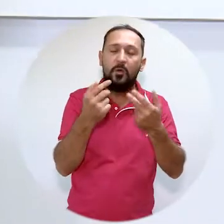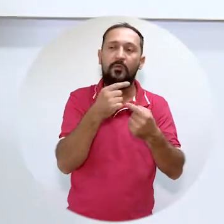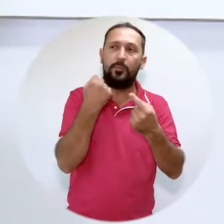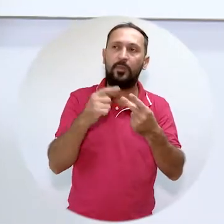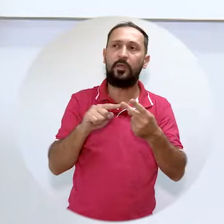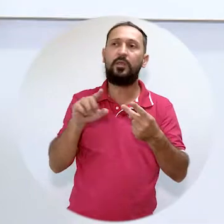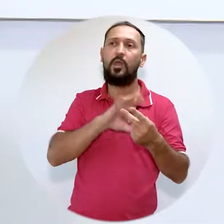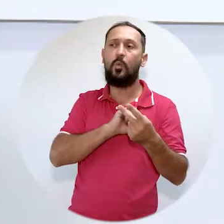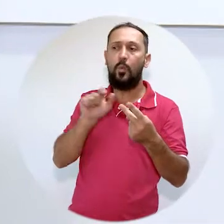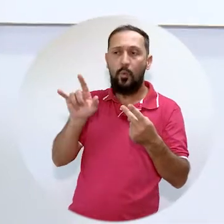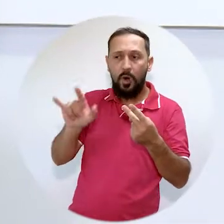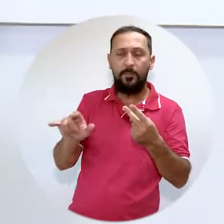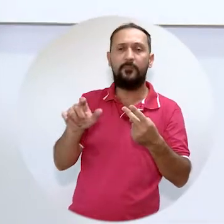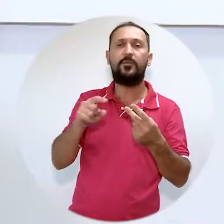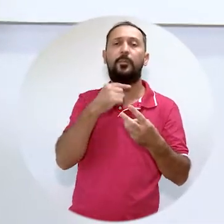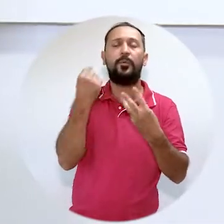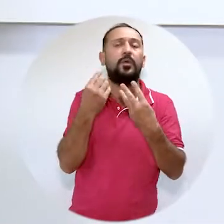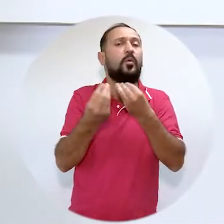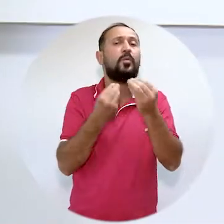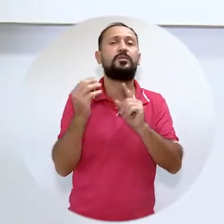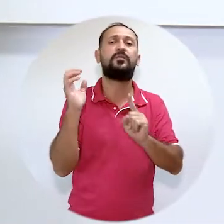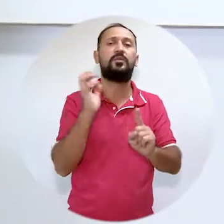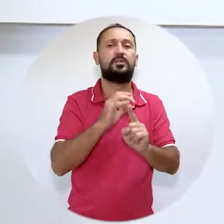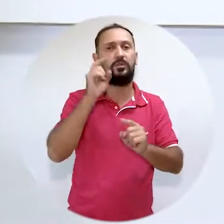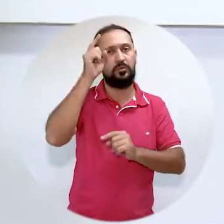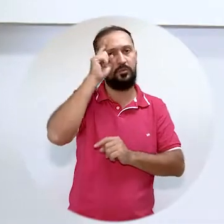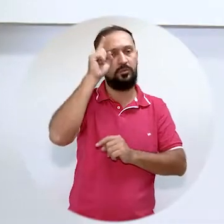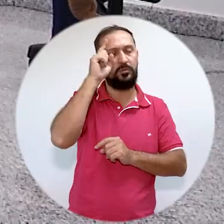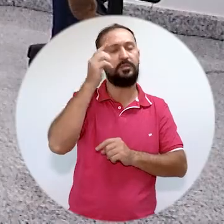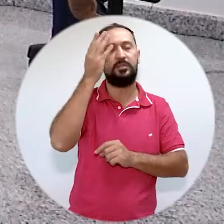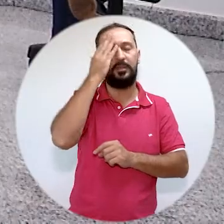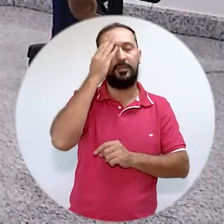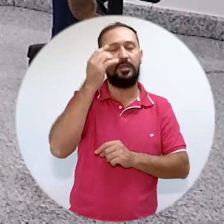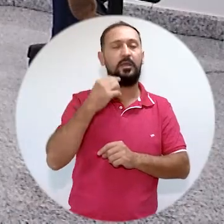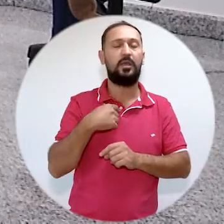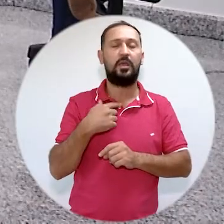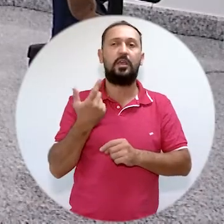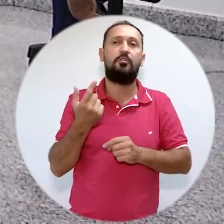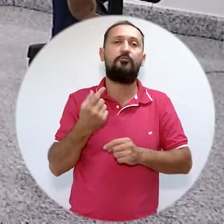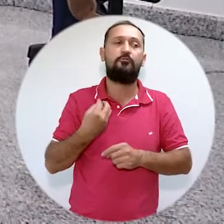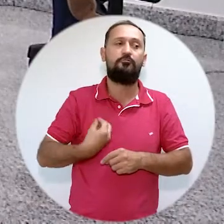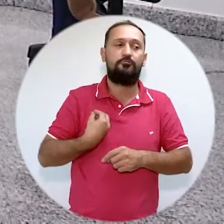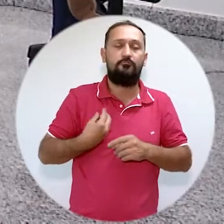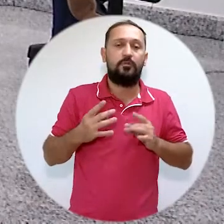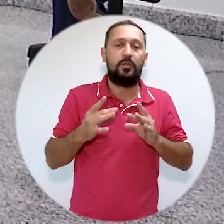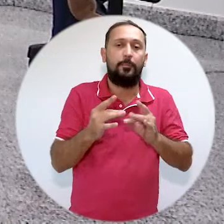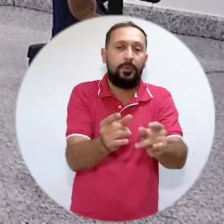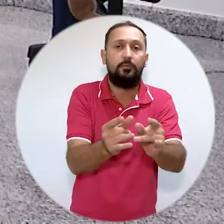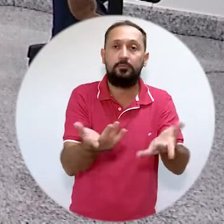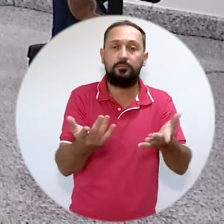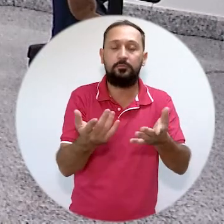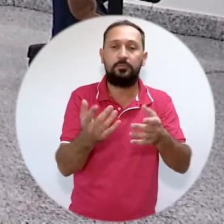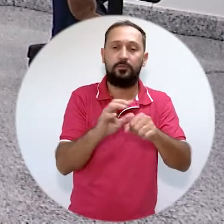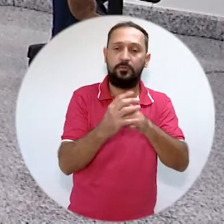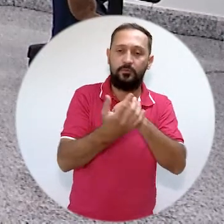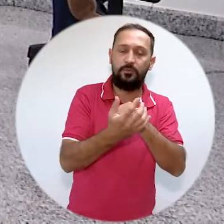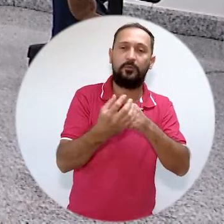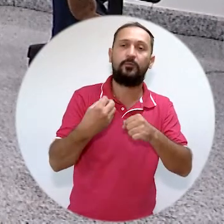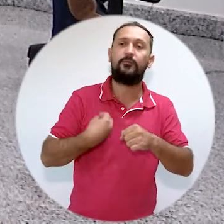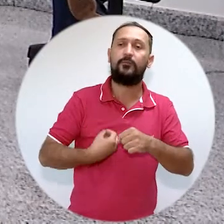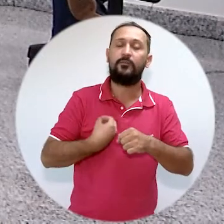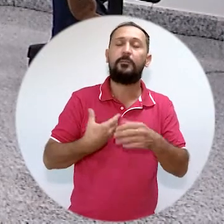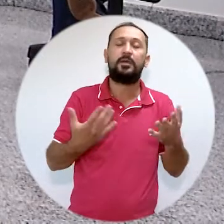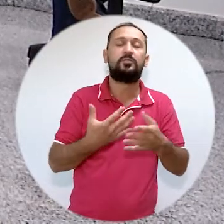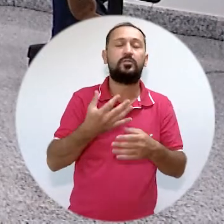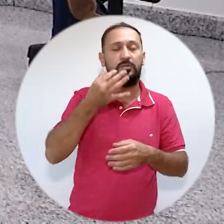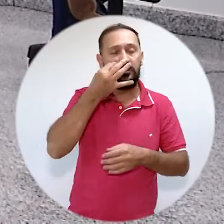ama também vai morrer. Como é que isso impacta o nosso cotidiano, essa nossa finitude? Você acha que a gente pós-pandemia, vai viver mais o